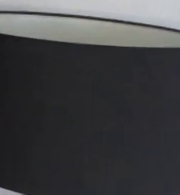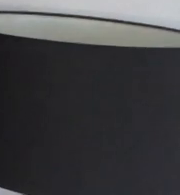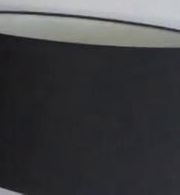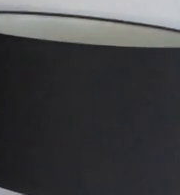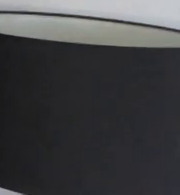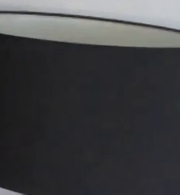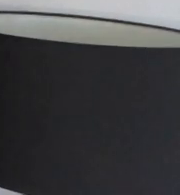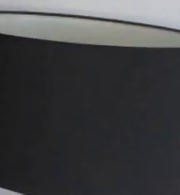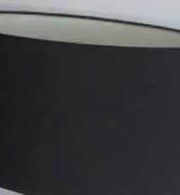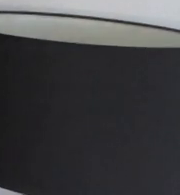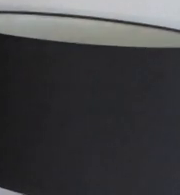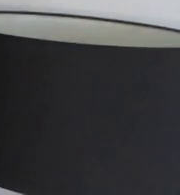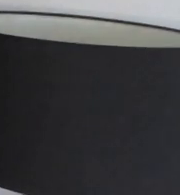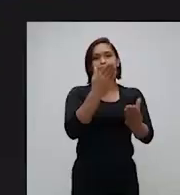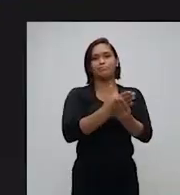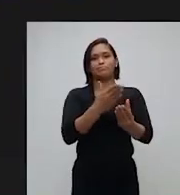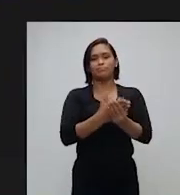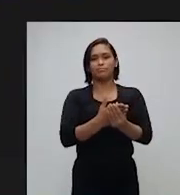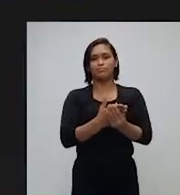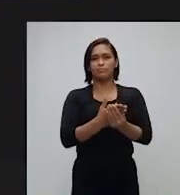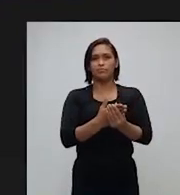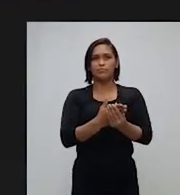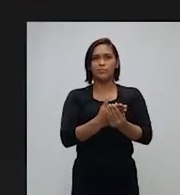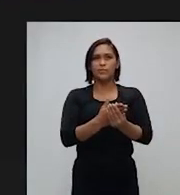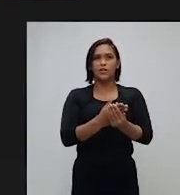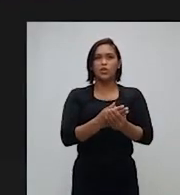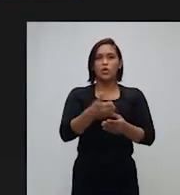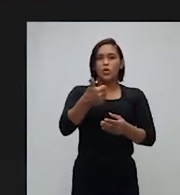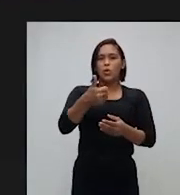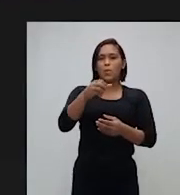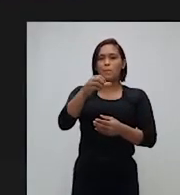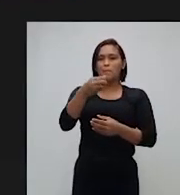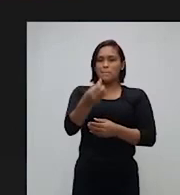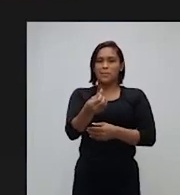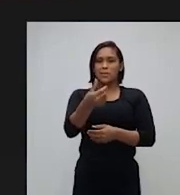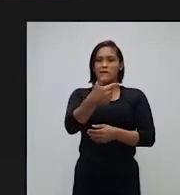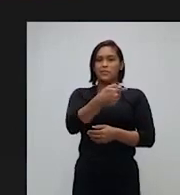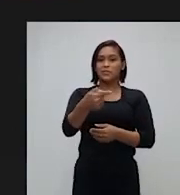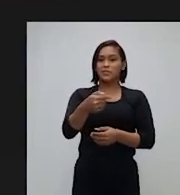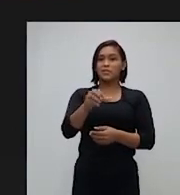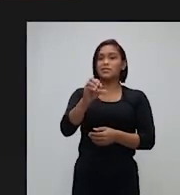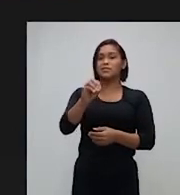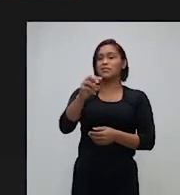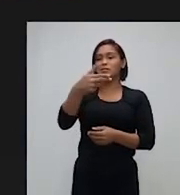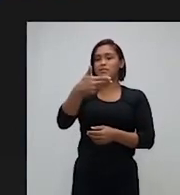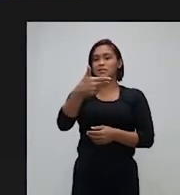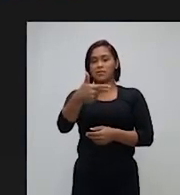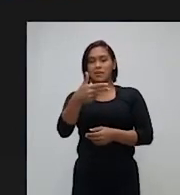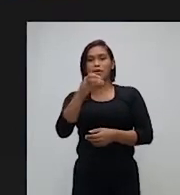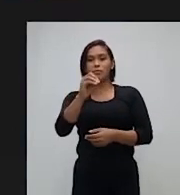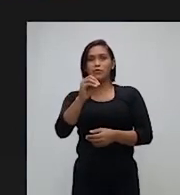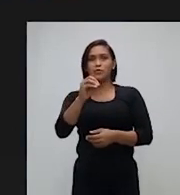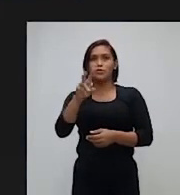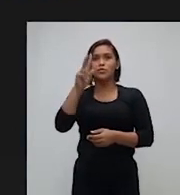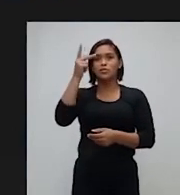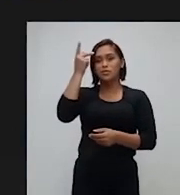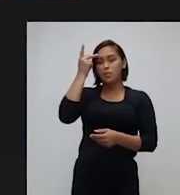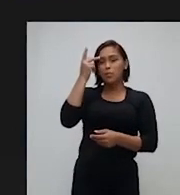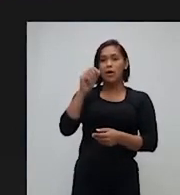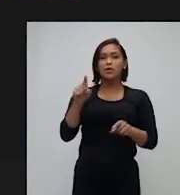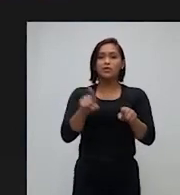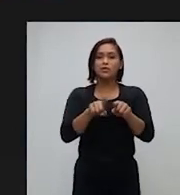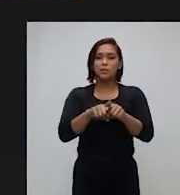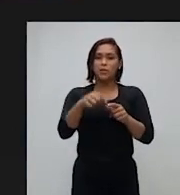não vinculado a contrato de trabalho. A segunda sessão do STJ reafirmou a competência da Justiça Comum para julgar as